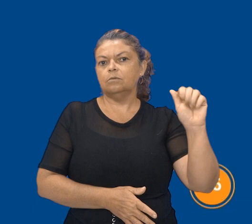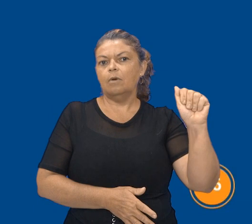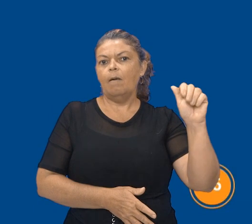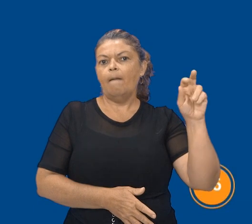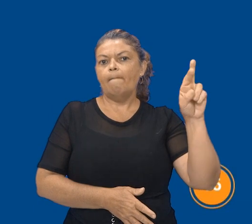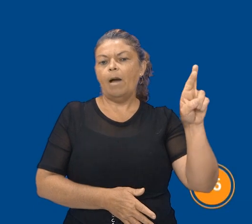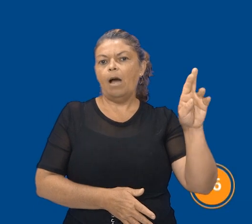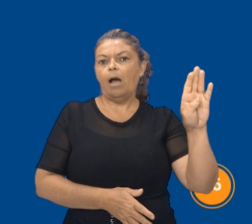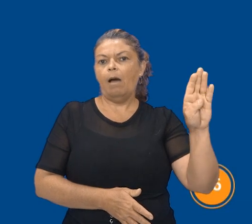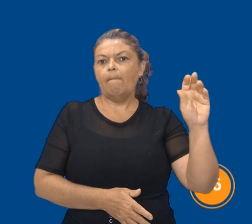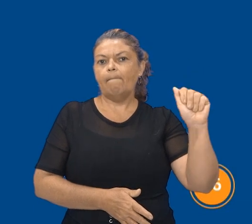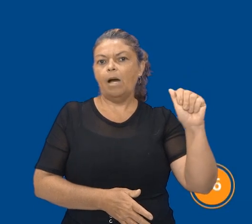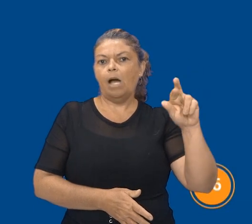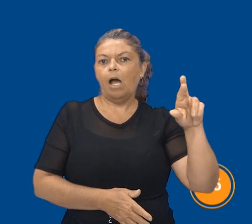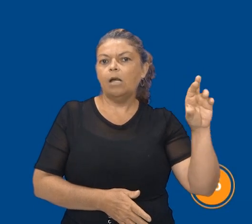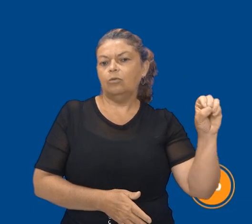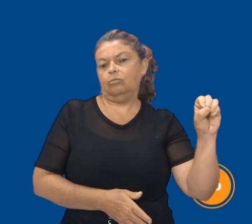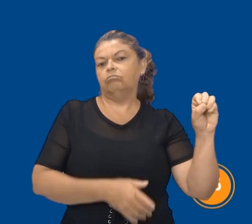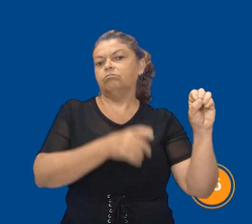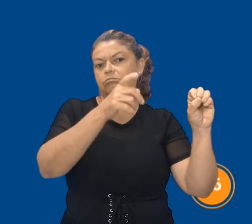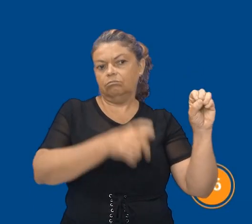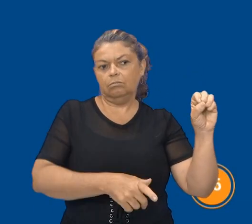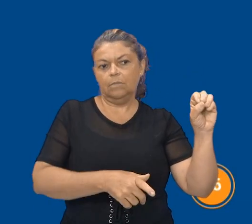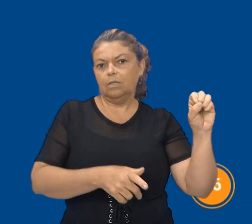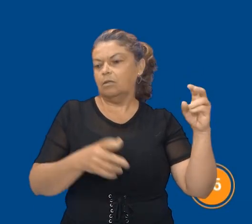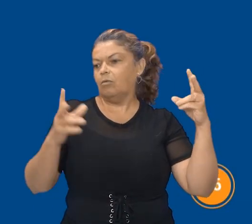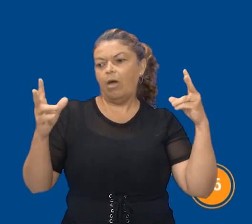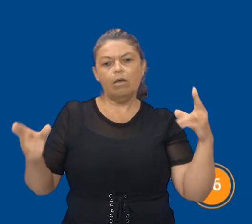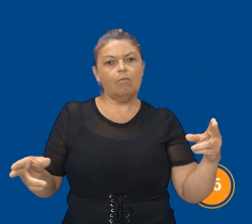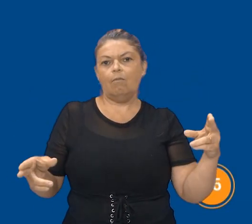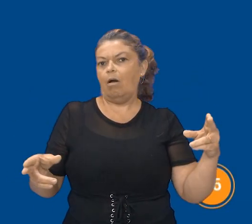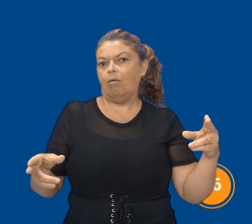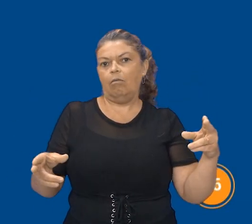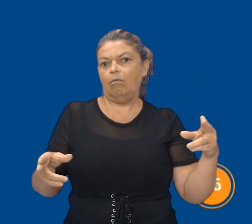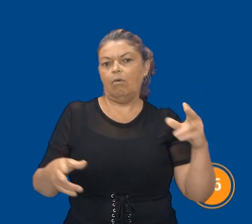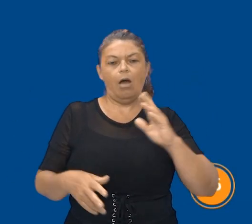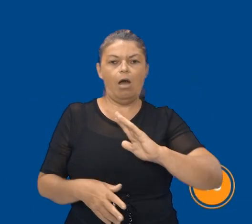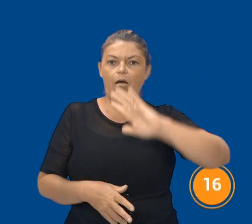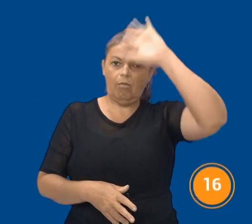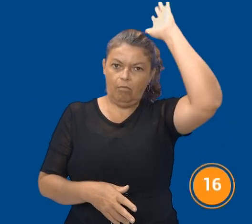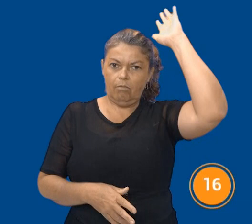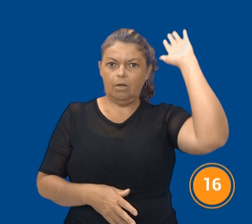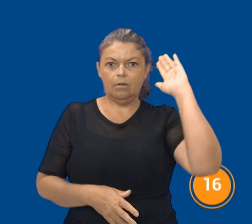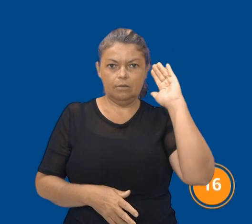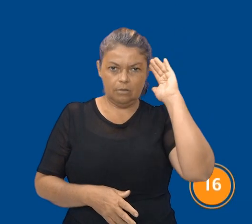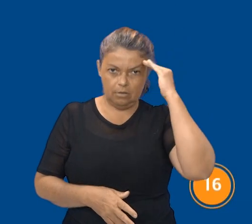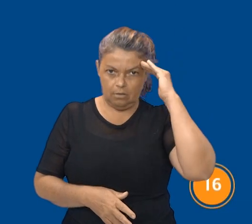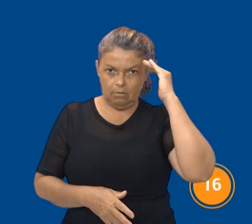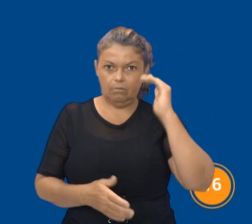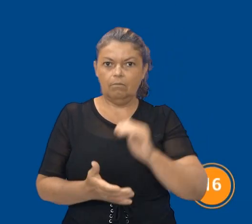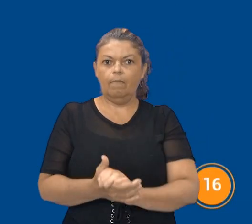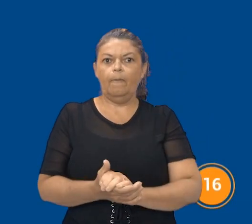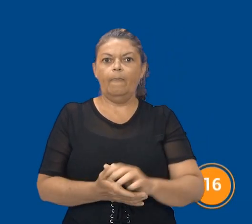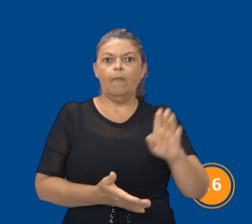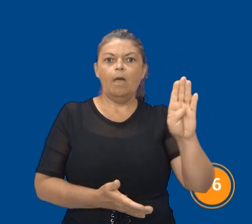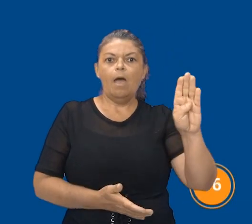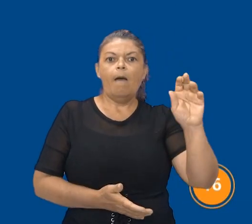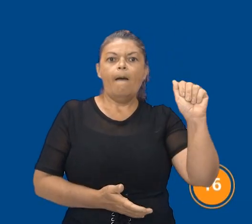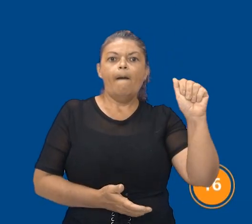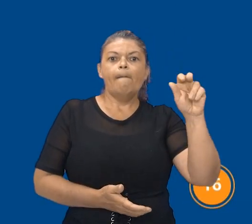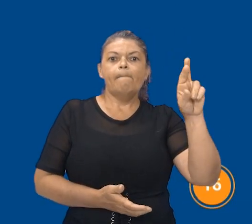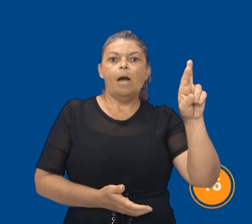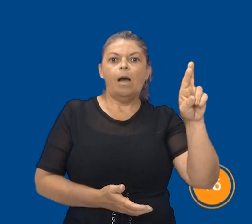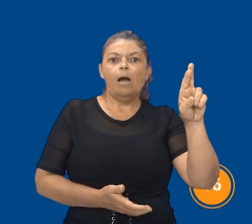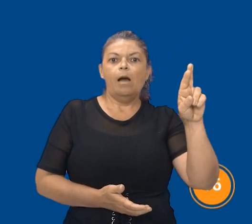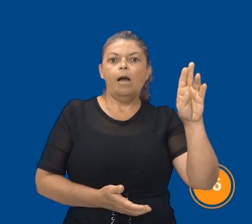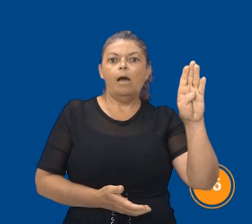os estrangeiros. Vale ressaltar, queridos, que a palavrinha bárbara, ela não é romana, ela é grega, tá ok?